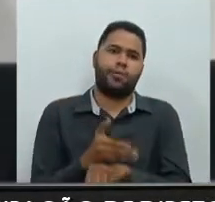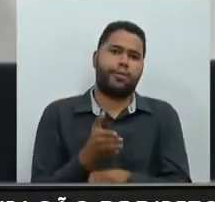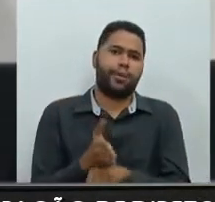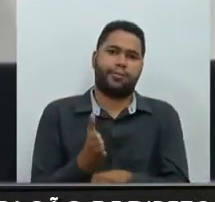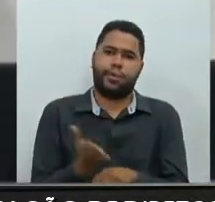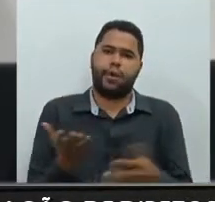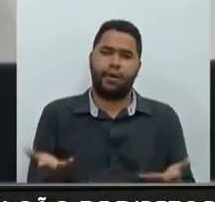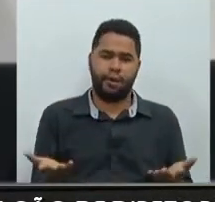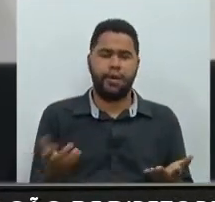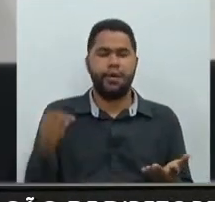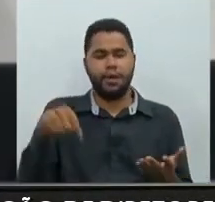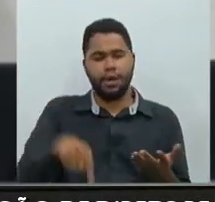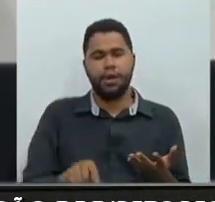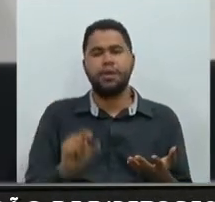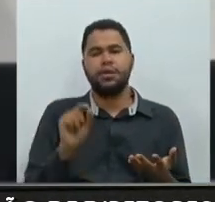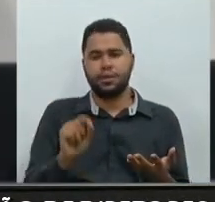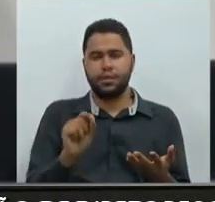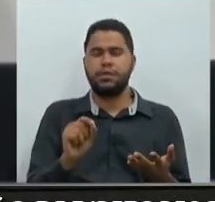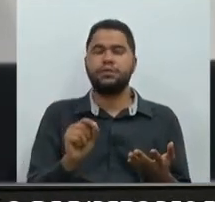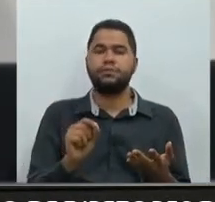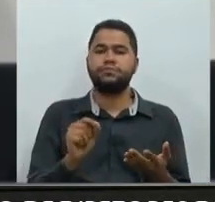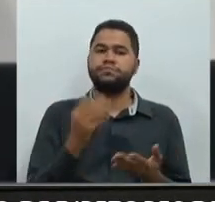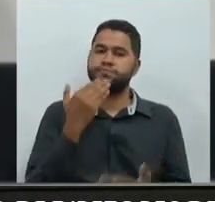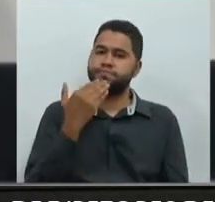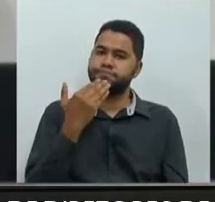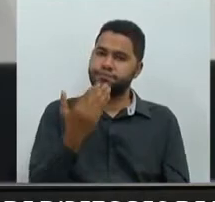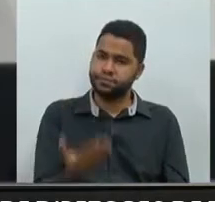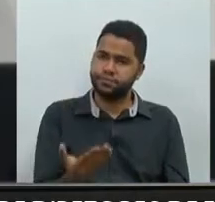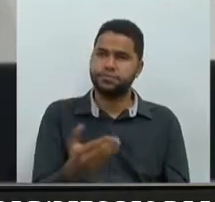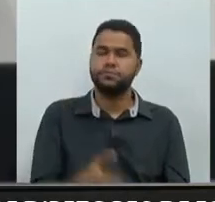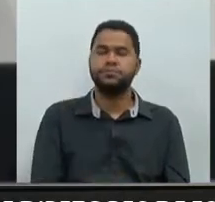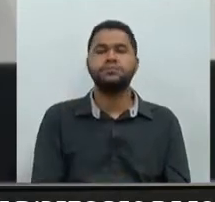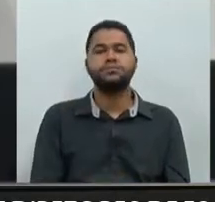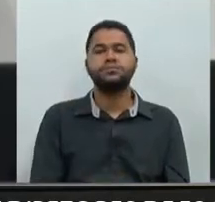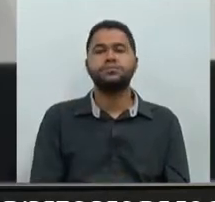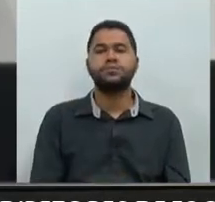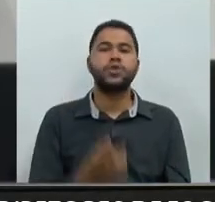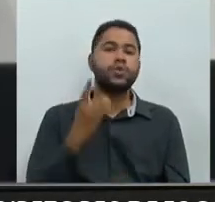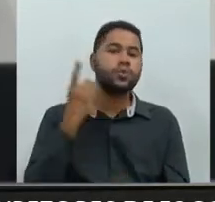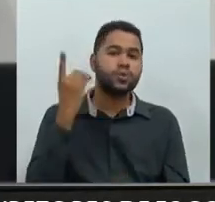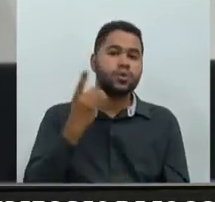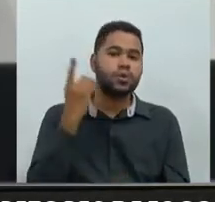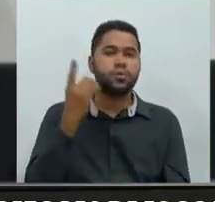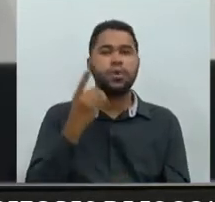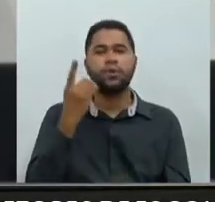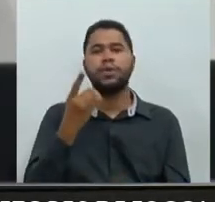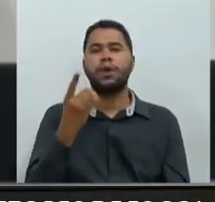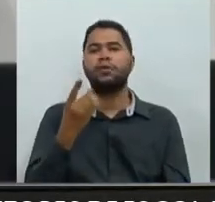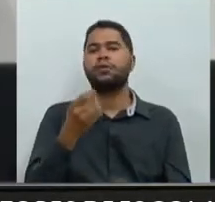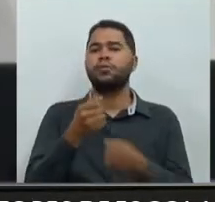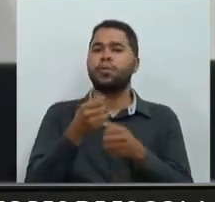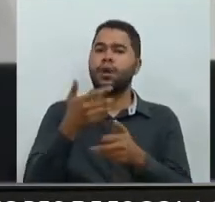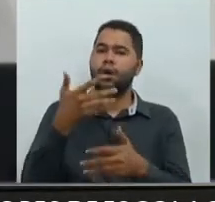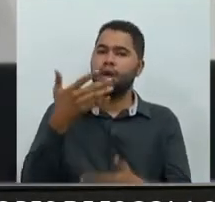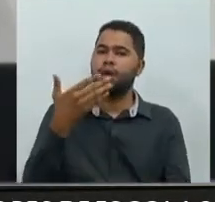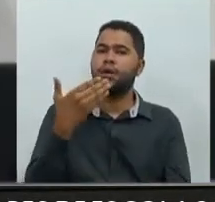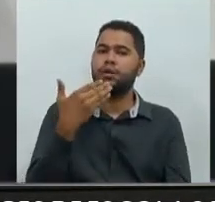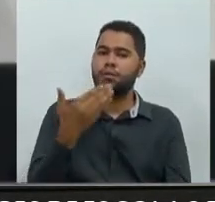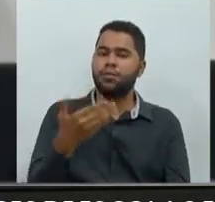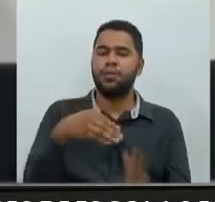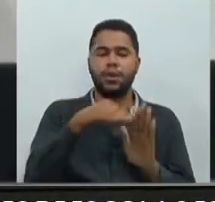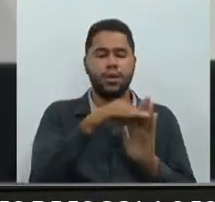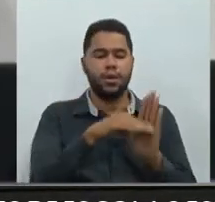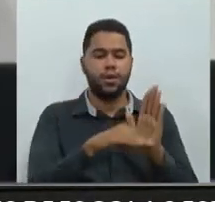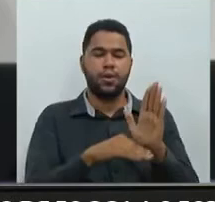Então, aqui a gente vai fazer um requerimento, tá? Os deputados que subscrevem requerem, nos termos do